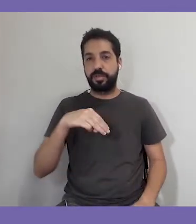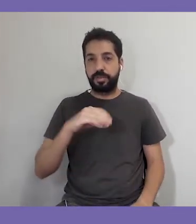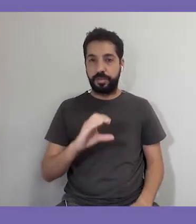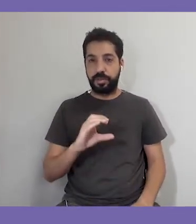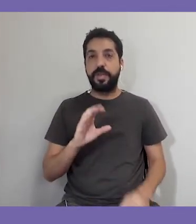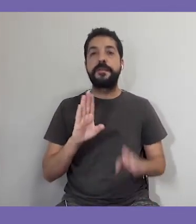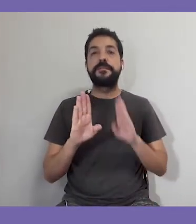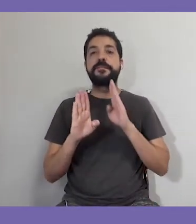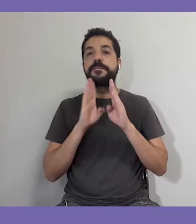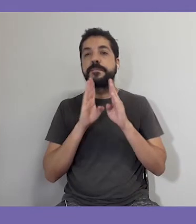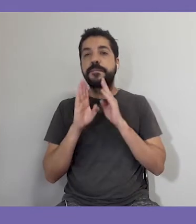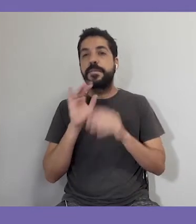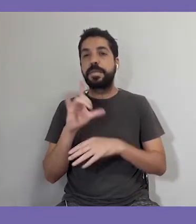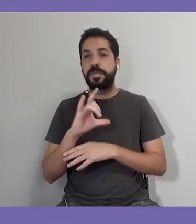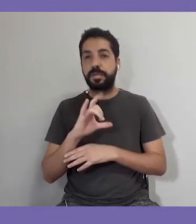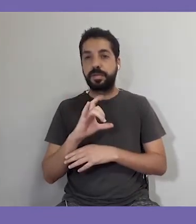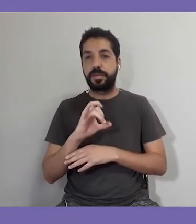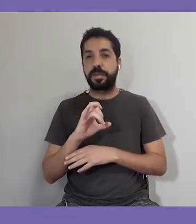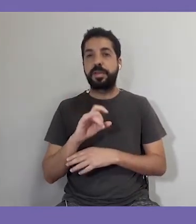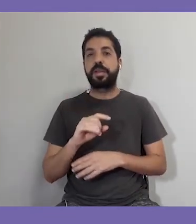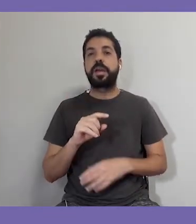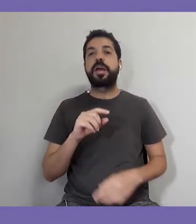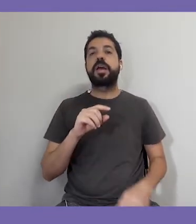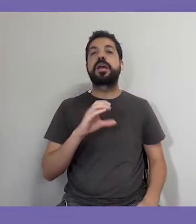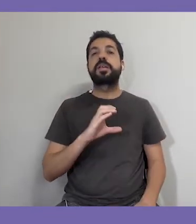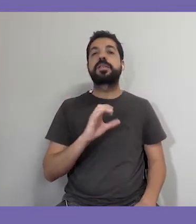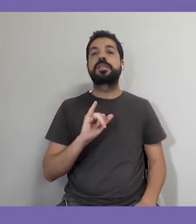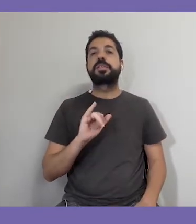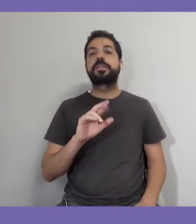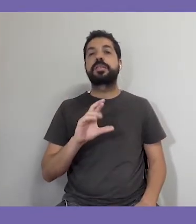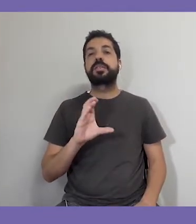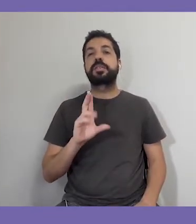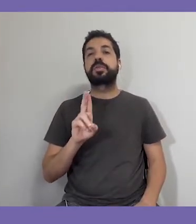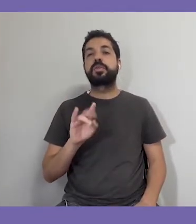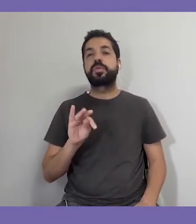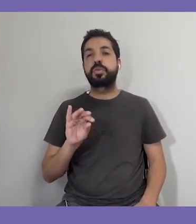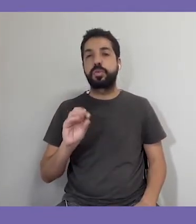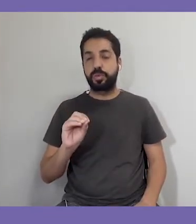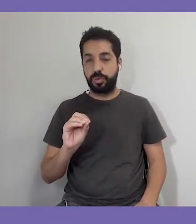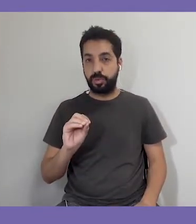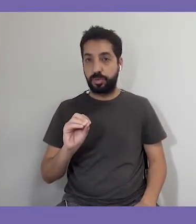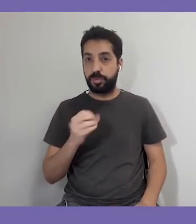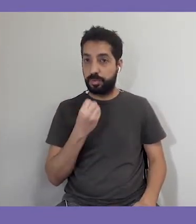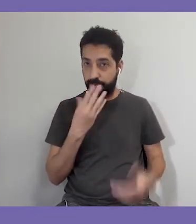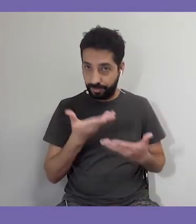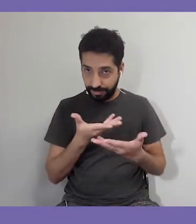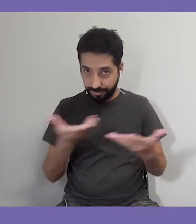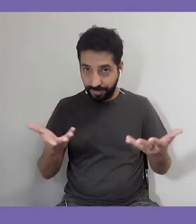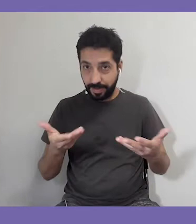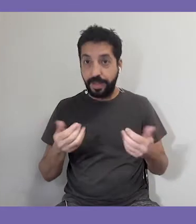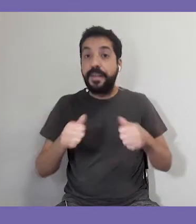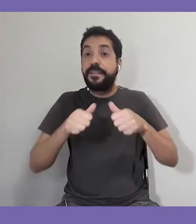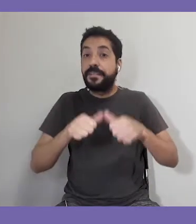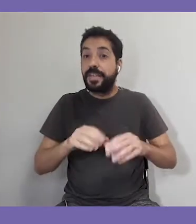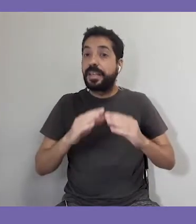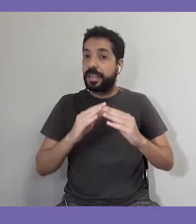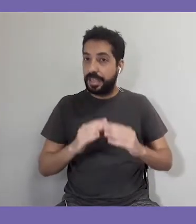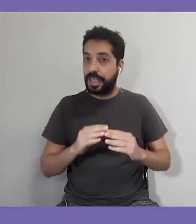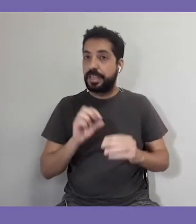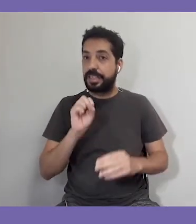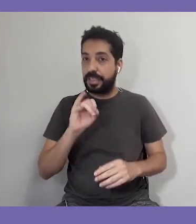Cultura, Facebook e Instagram do Circuito Municipal de Cultura. É isso. Boa live e, se puder, fique em